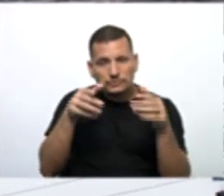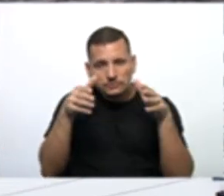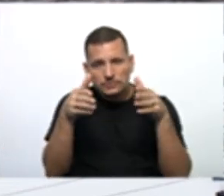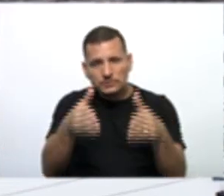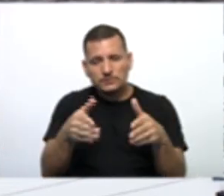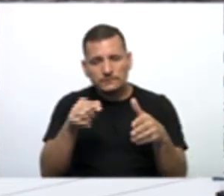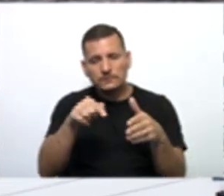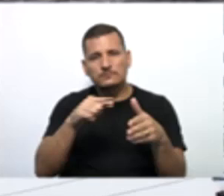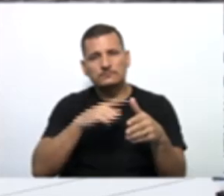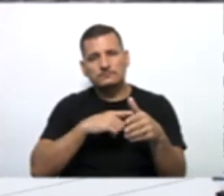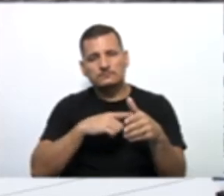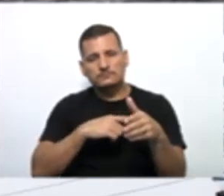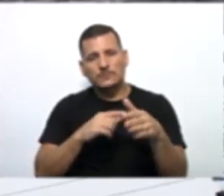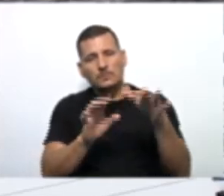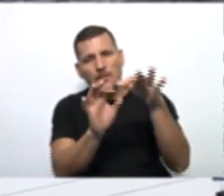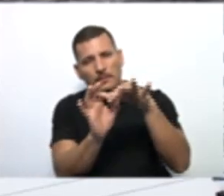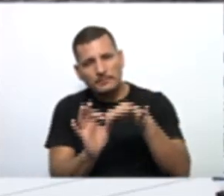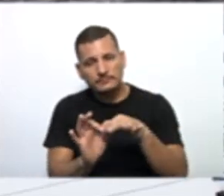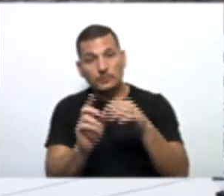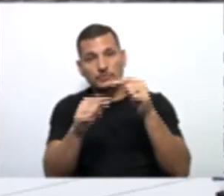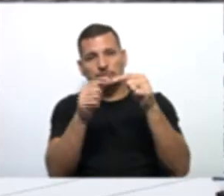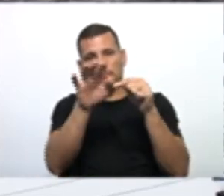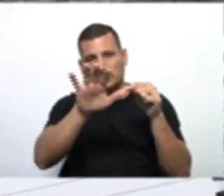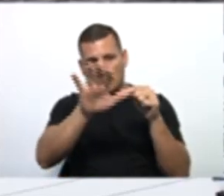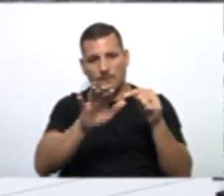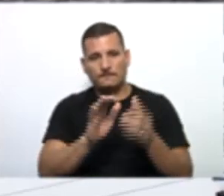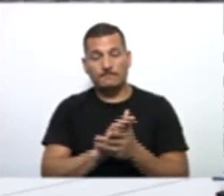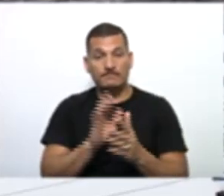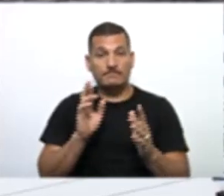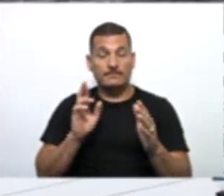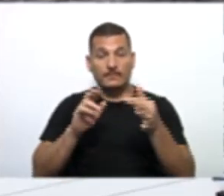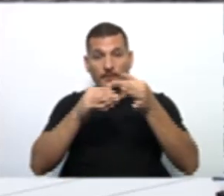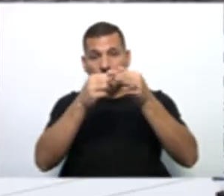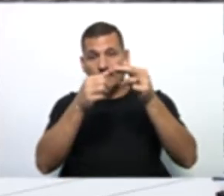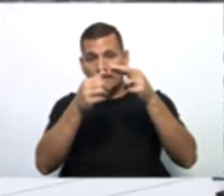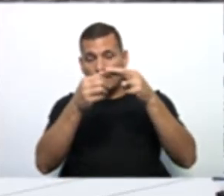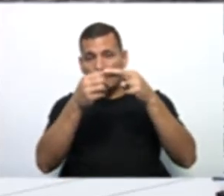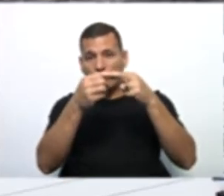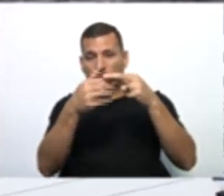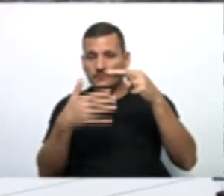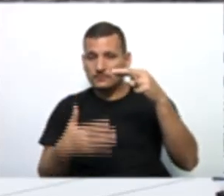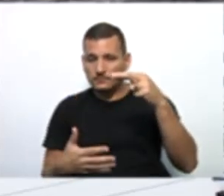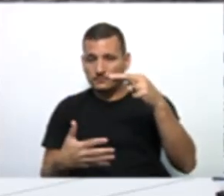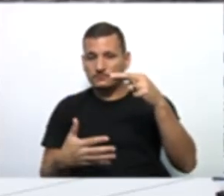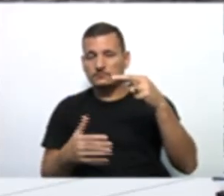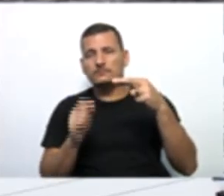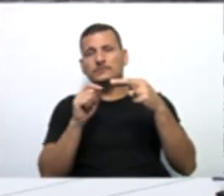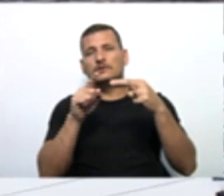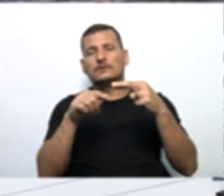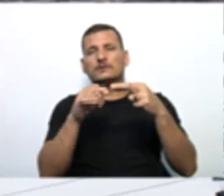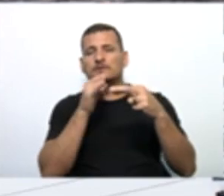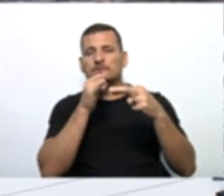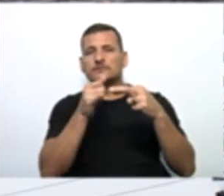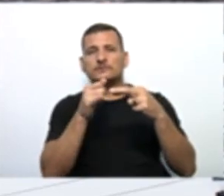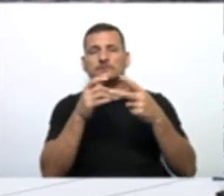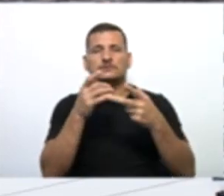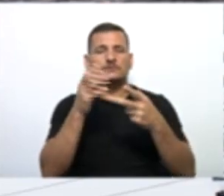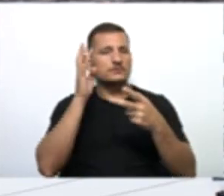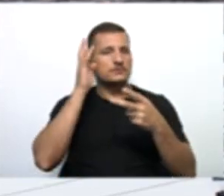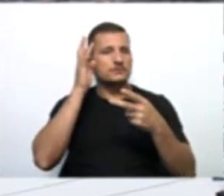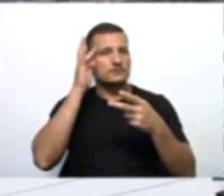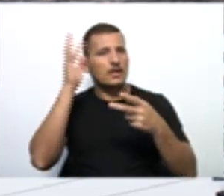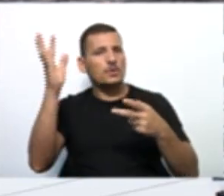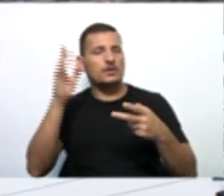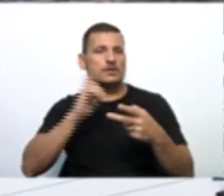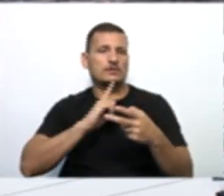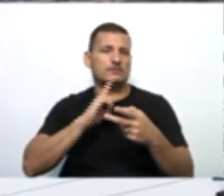para o próprio tema. O referencial teórico é quando o texto traz alguma informação ou ideias que pertencem